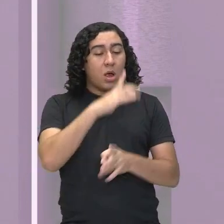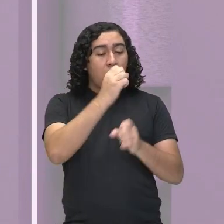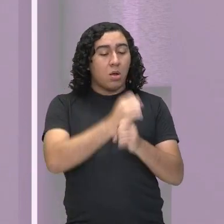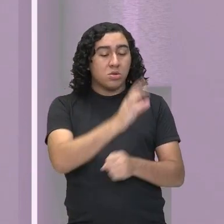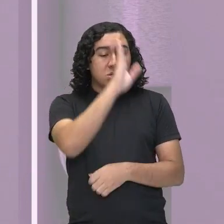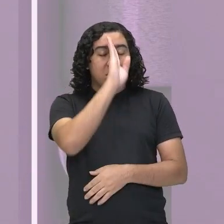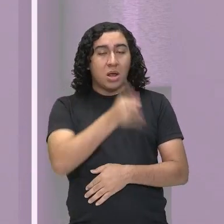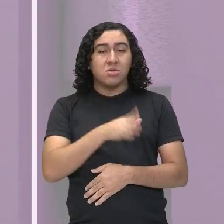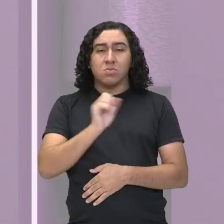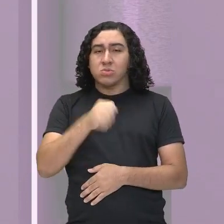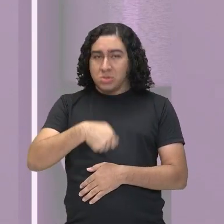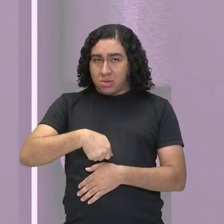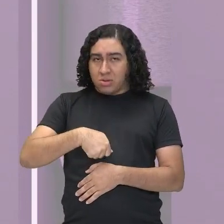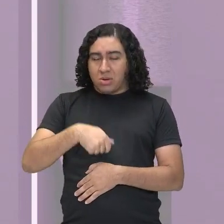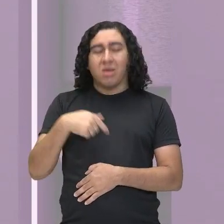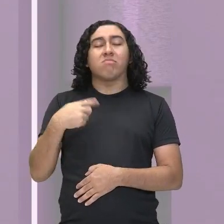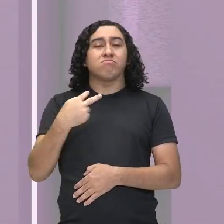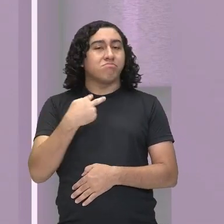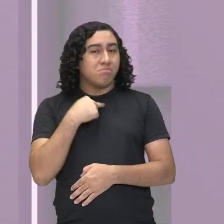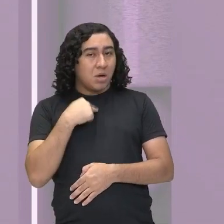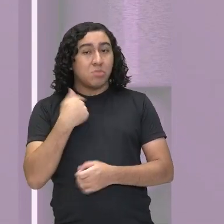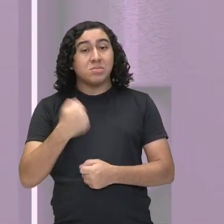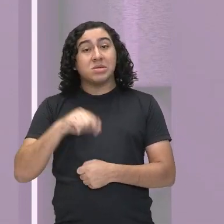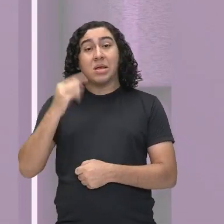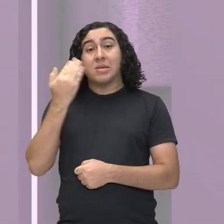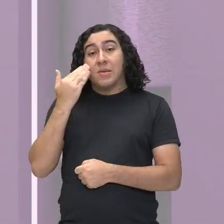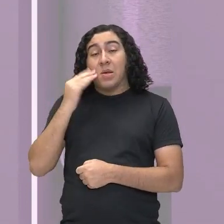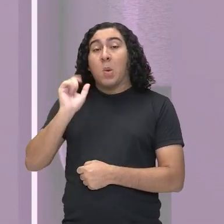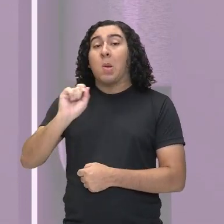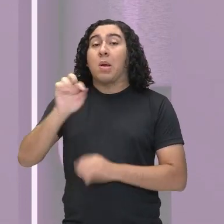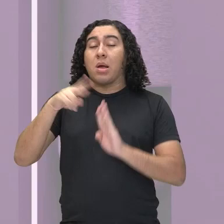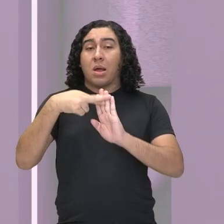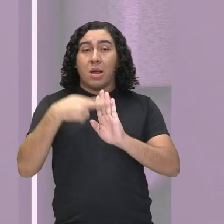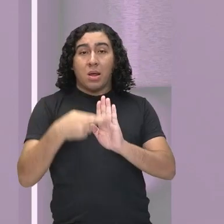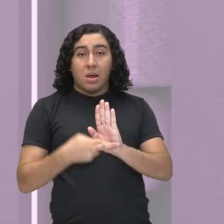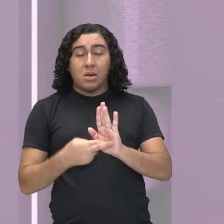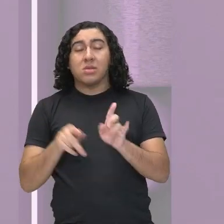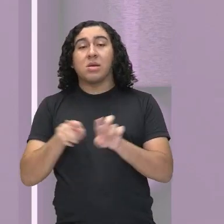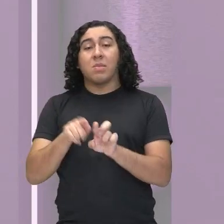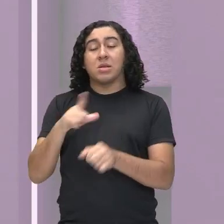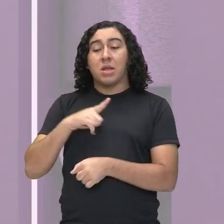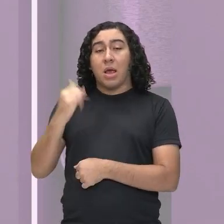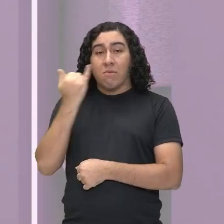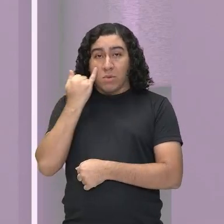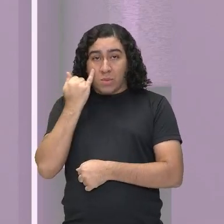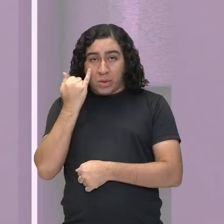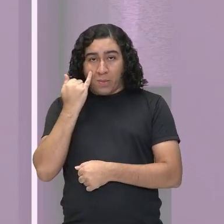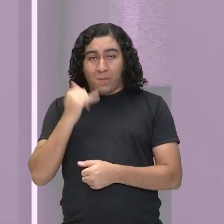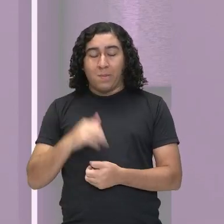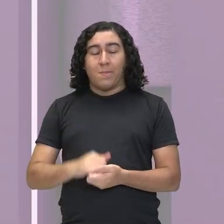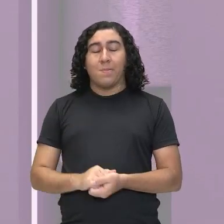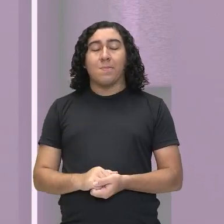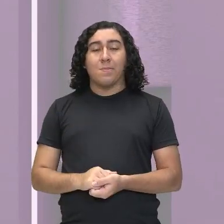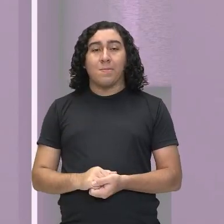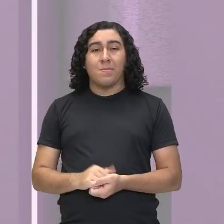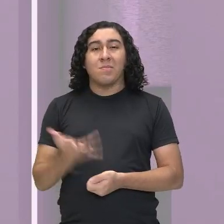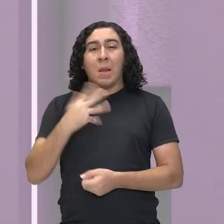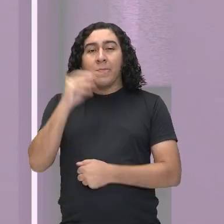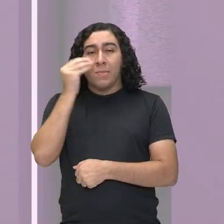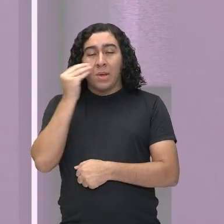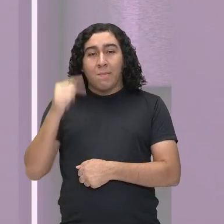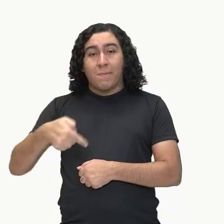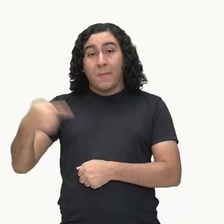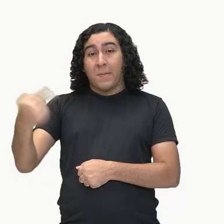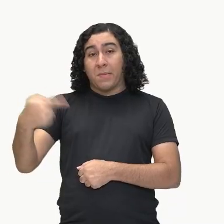polinômio. Temos que ver o que as regras aí, o que as observações nos informam, tá? Então, vamos lá, a nossa